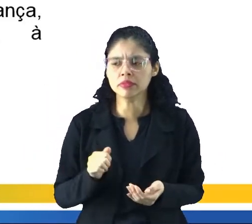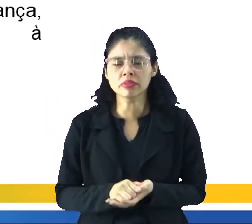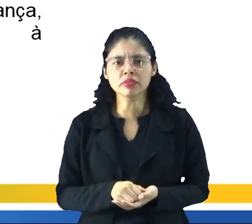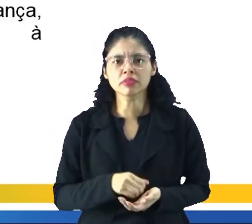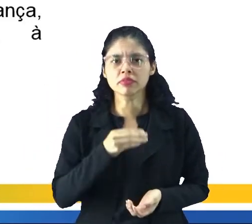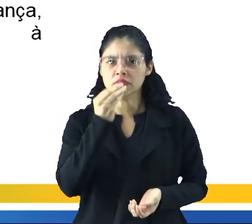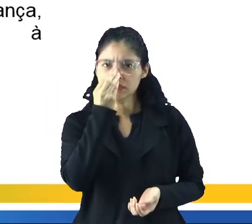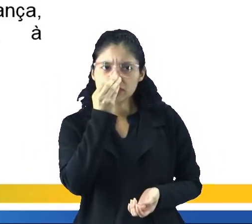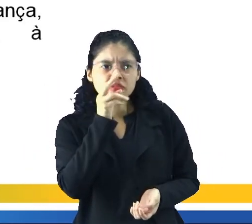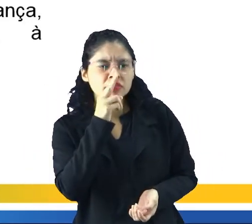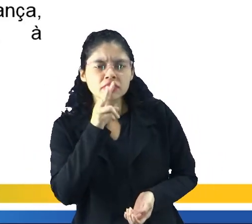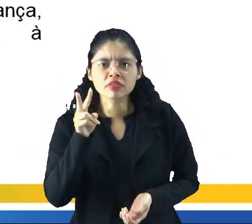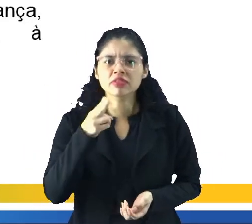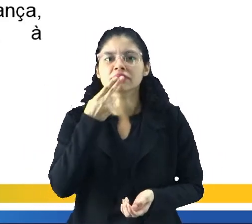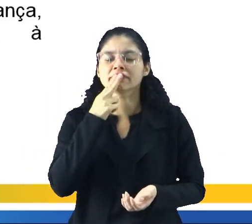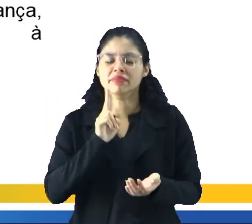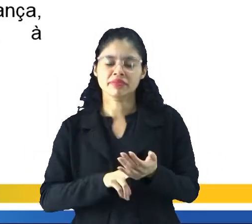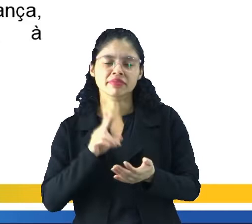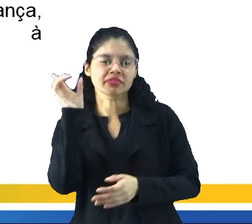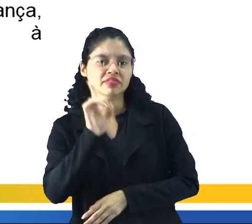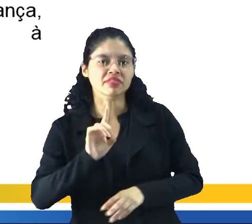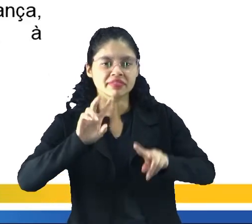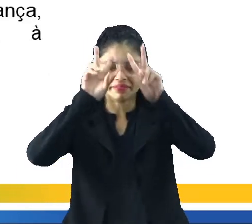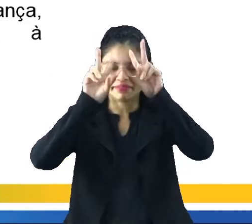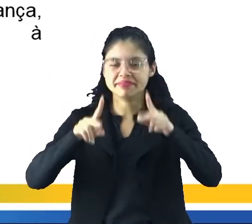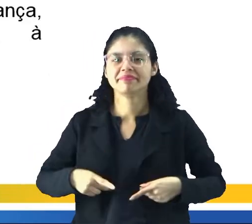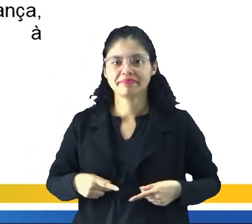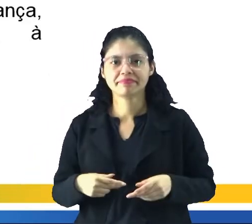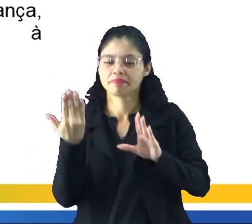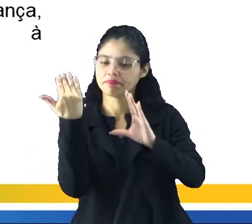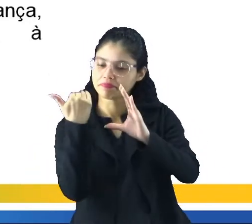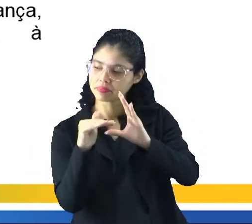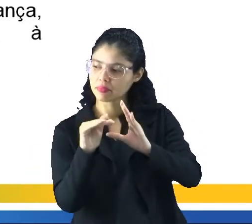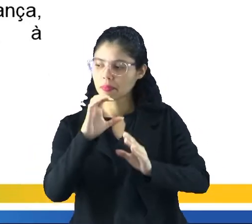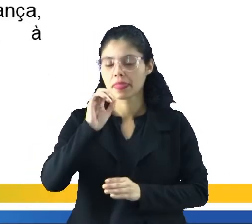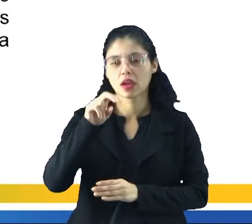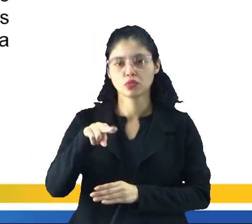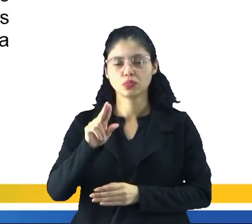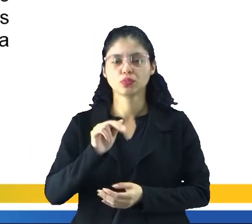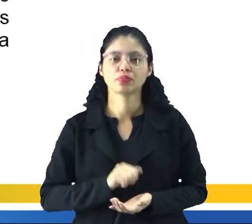por exemplo, a Carta dos Direitos Humanos, né, que foi publicada pela ONU.